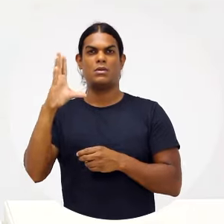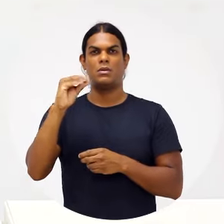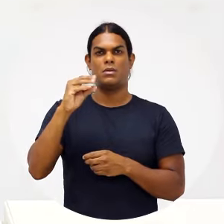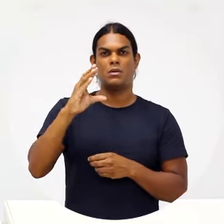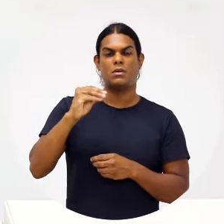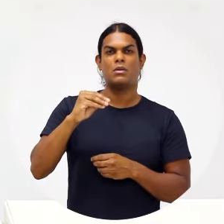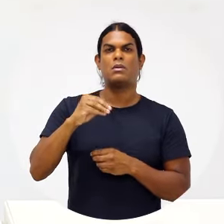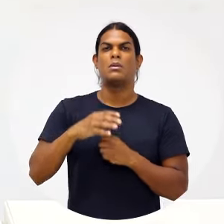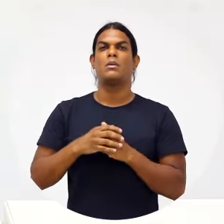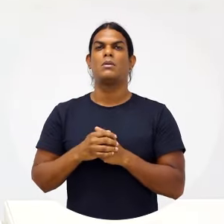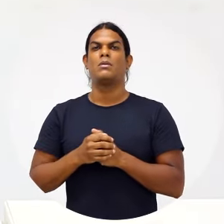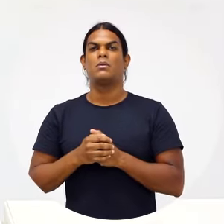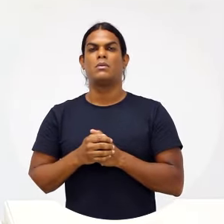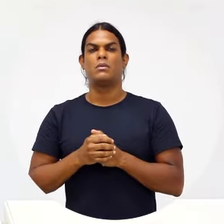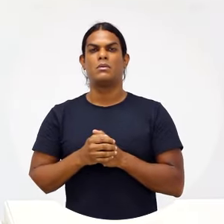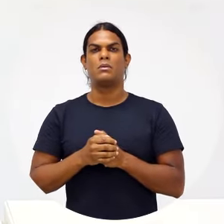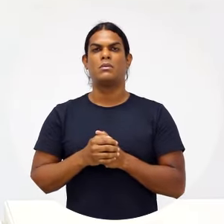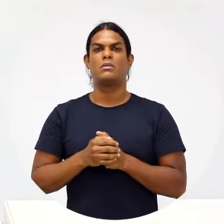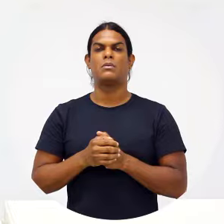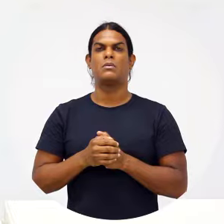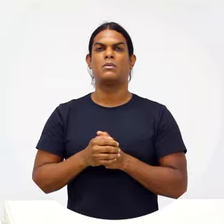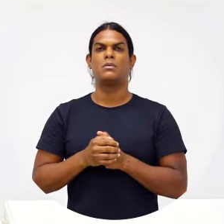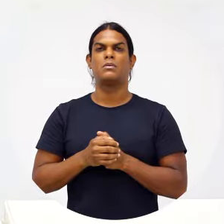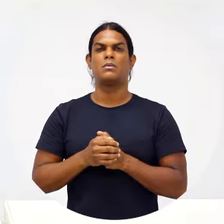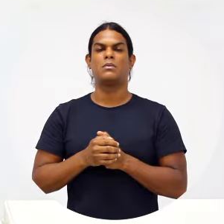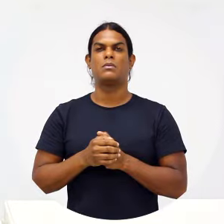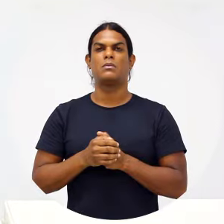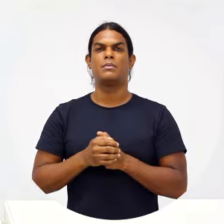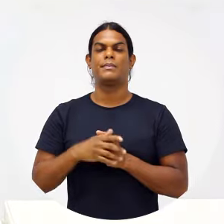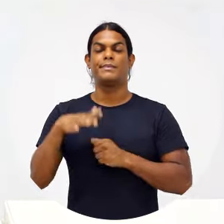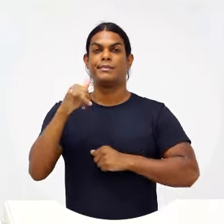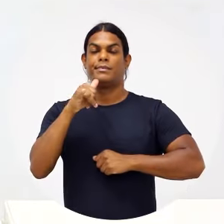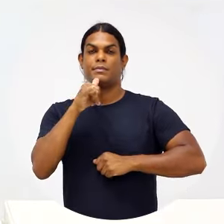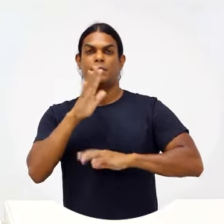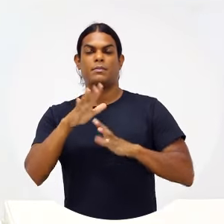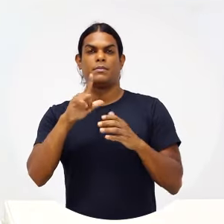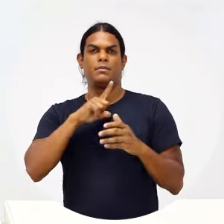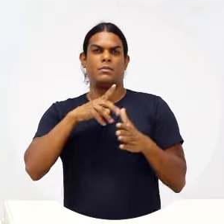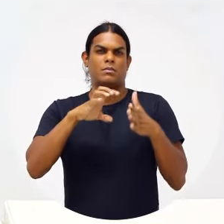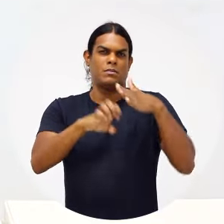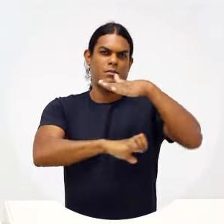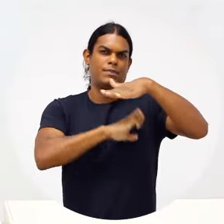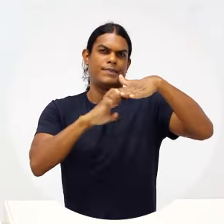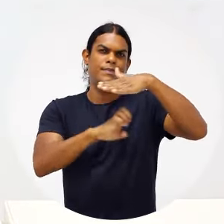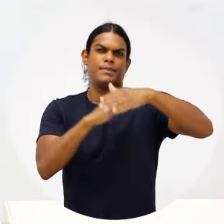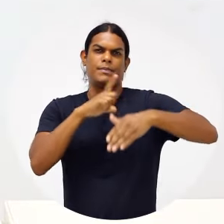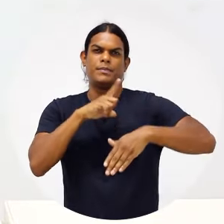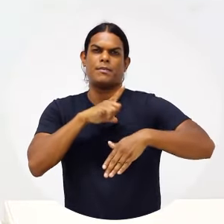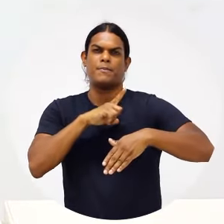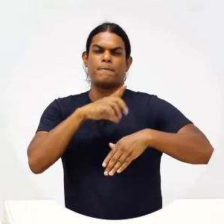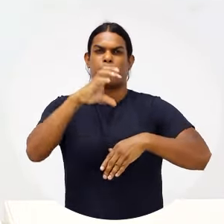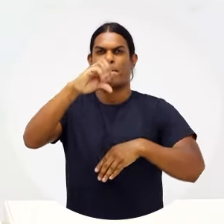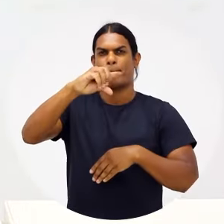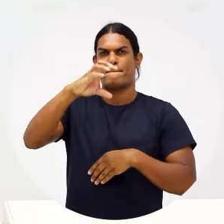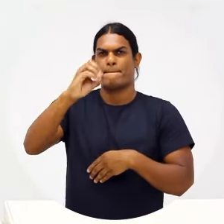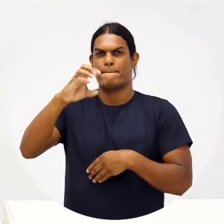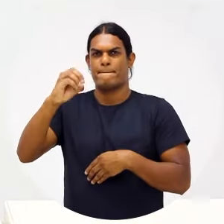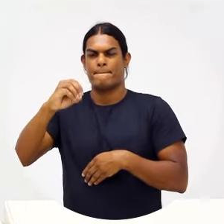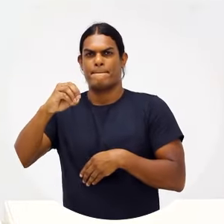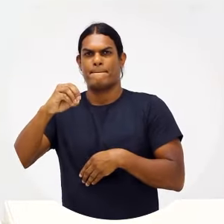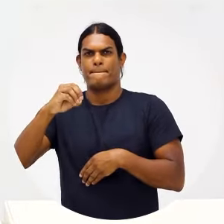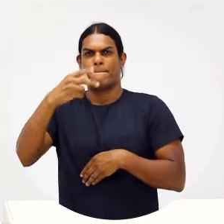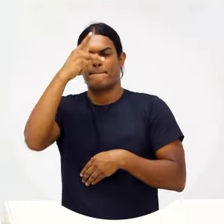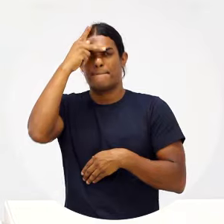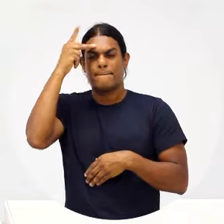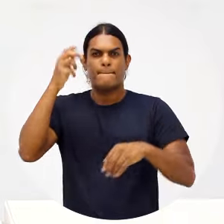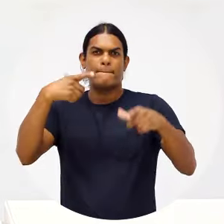vamos cruzar essas informações. Por exemplo, vamos imaginar que eu tenho uma empresa que tem 900 funcionários